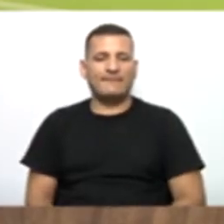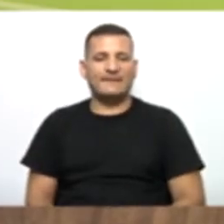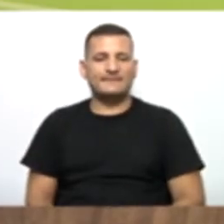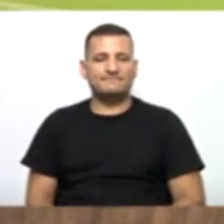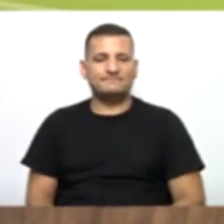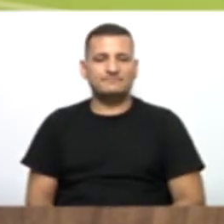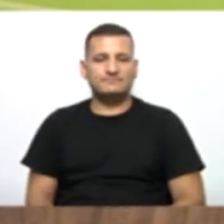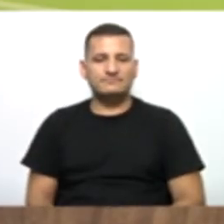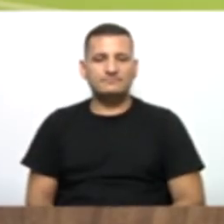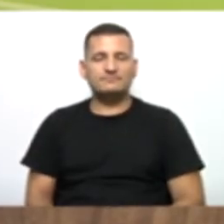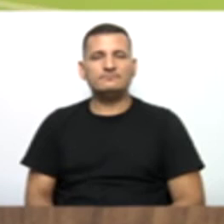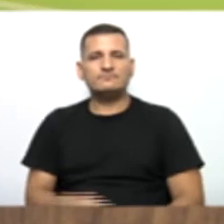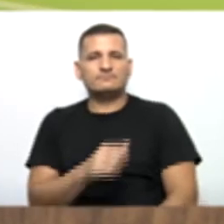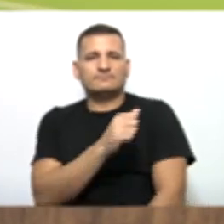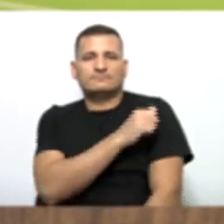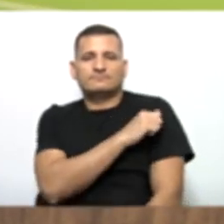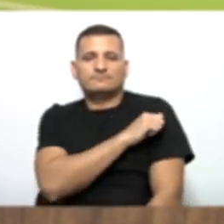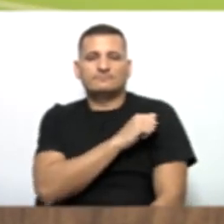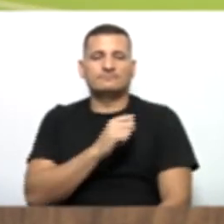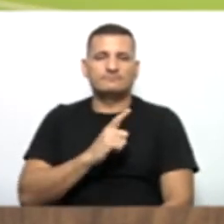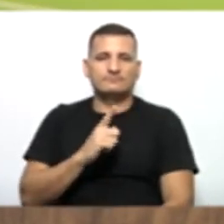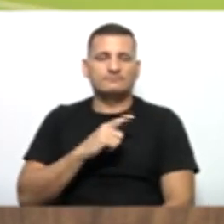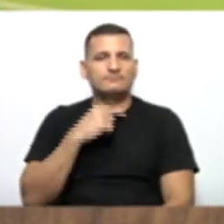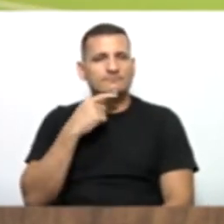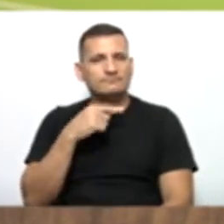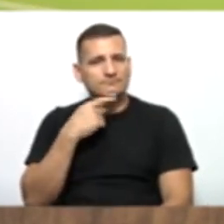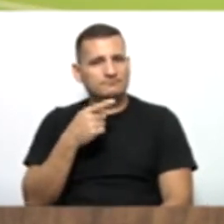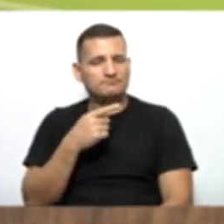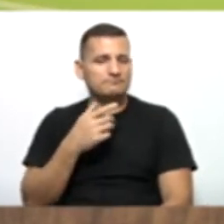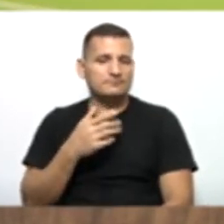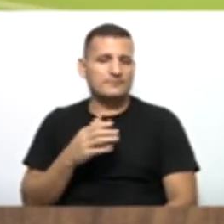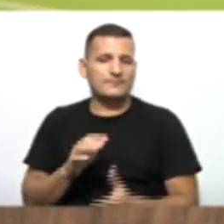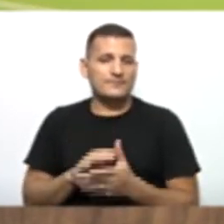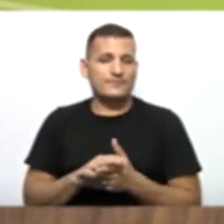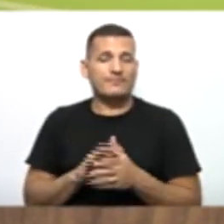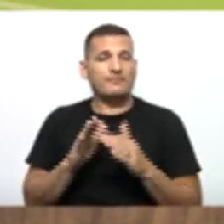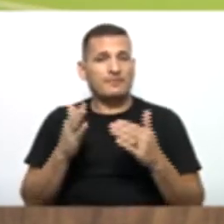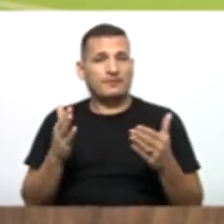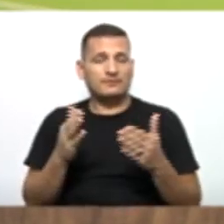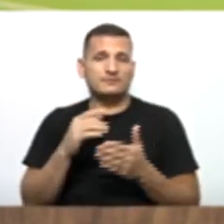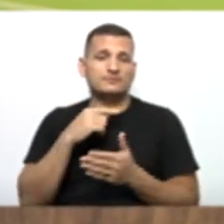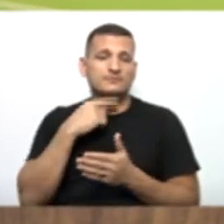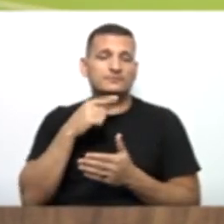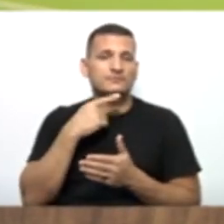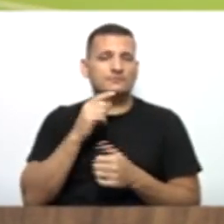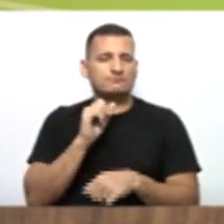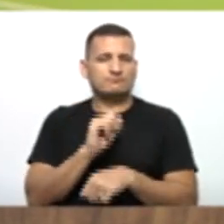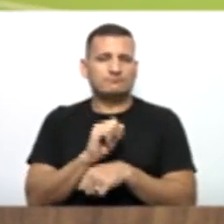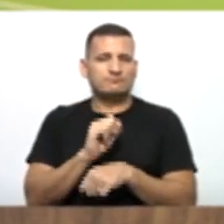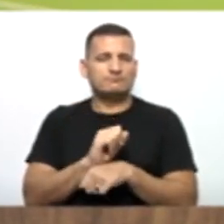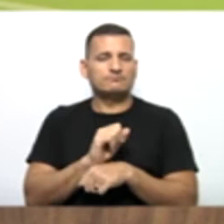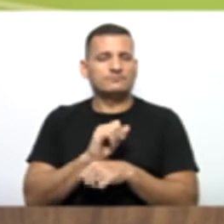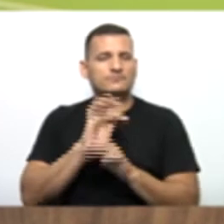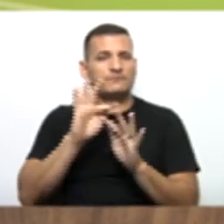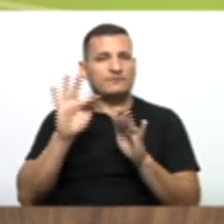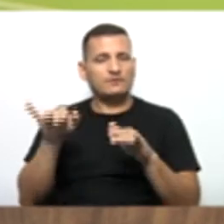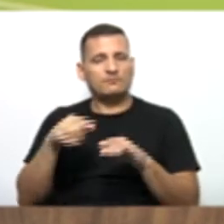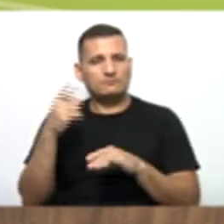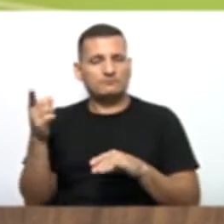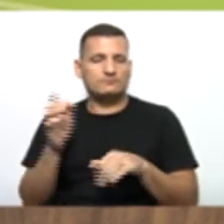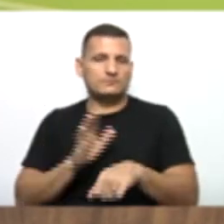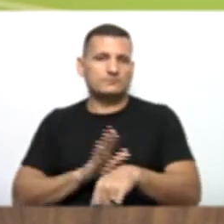Eles estão com dúvidas, professor, mas acredito que seja melhor a gente deixar as dúvidas para o final, que aí a gente vai ter o